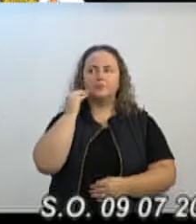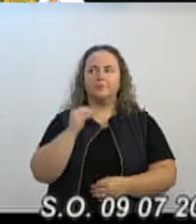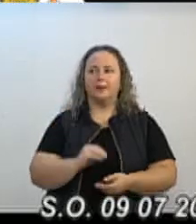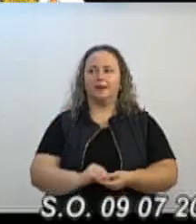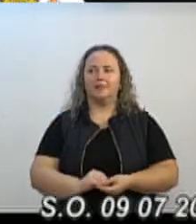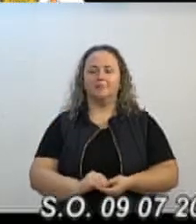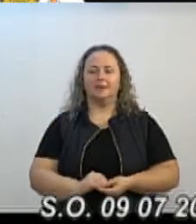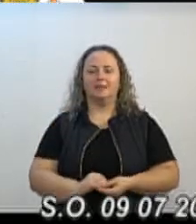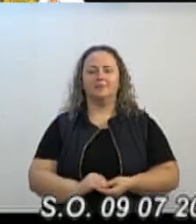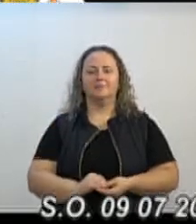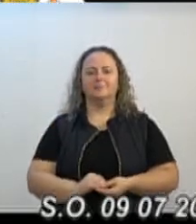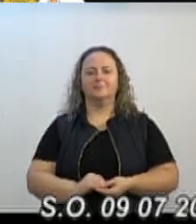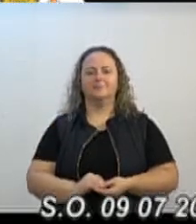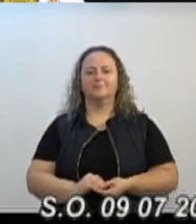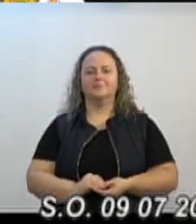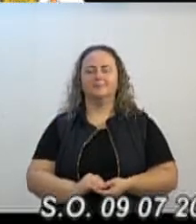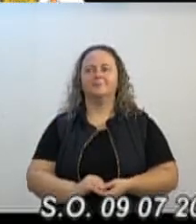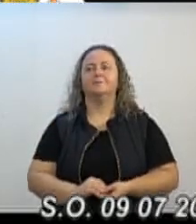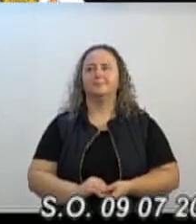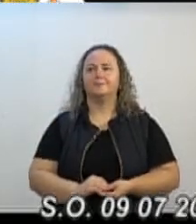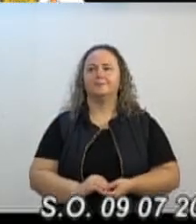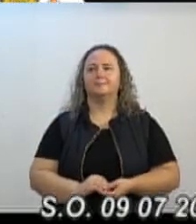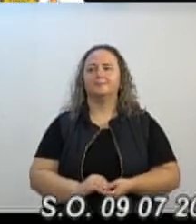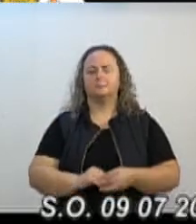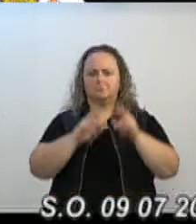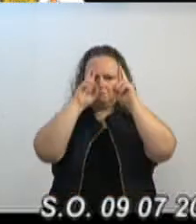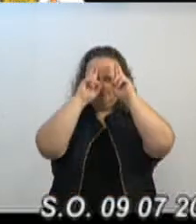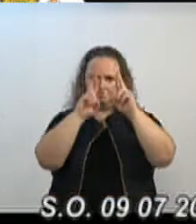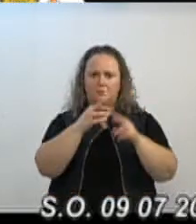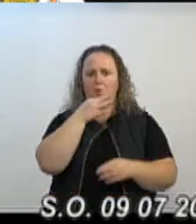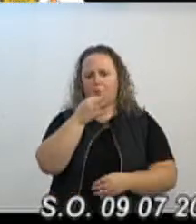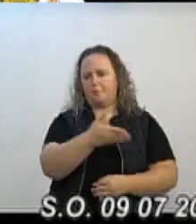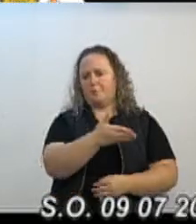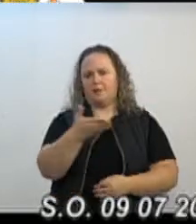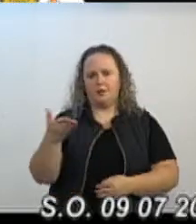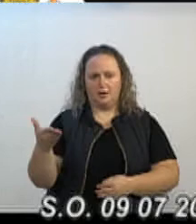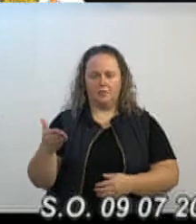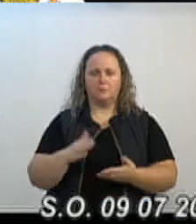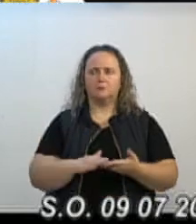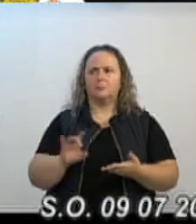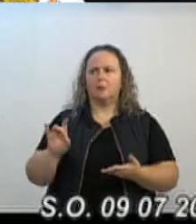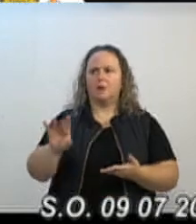eu respeito a opinião de todos, né, e quero deixar bem claro aqui que cada um